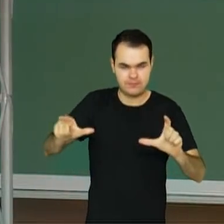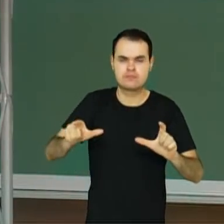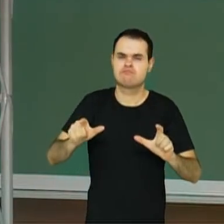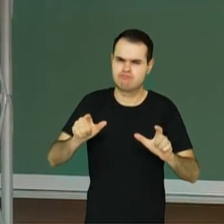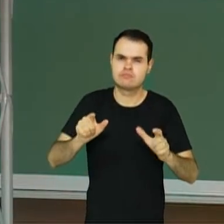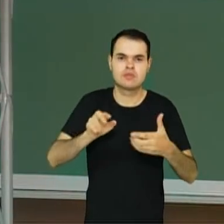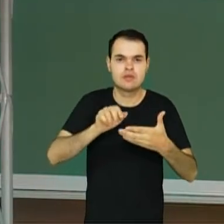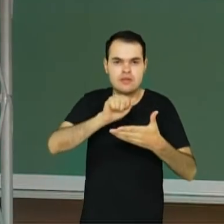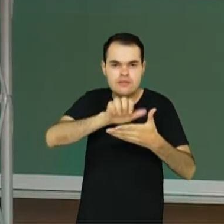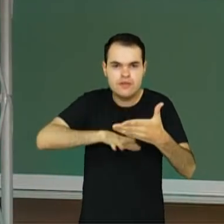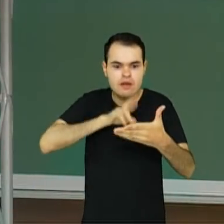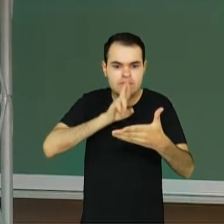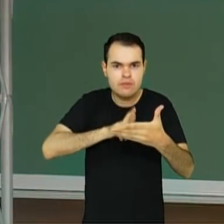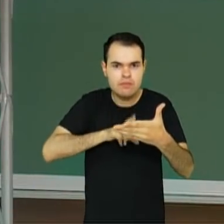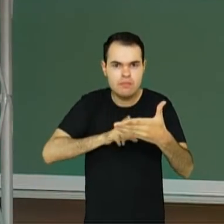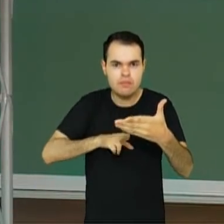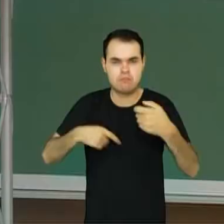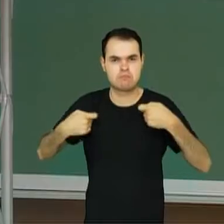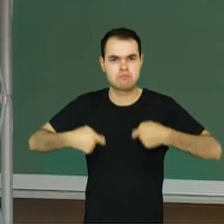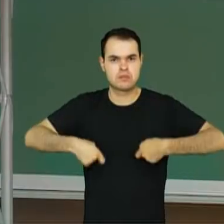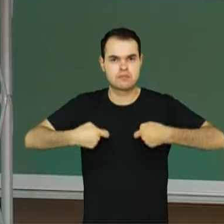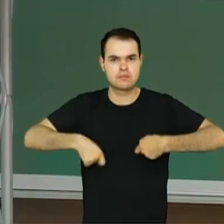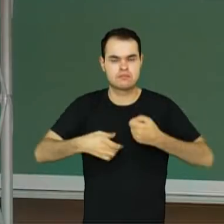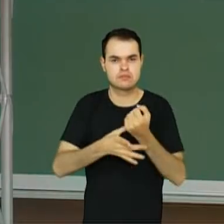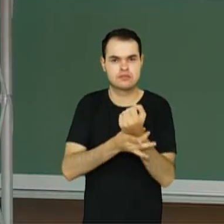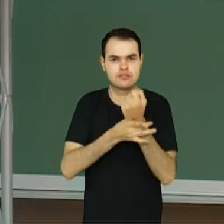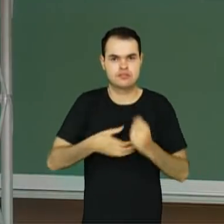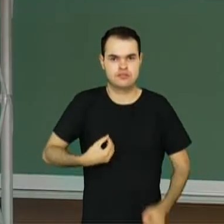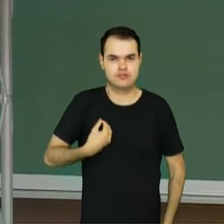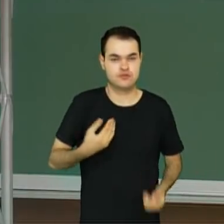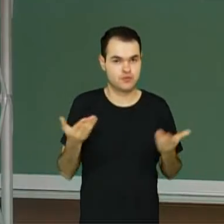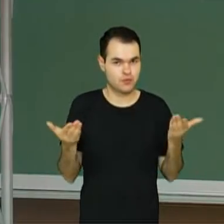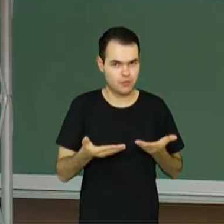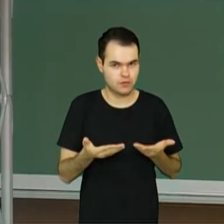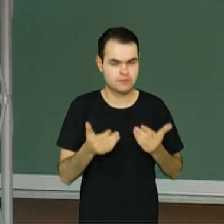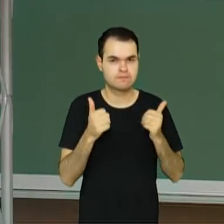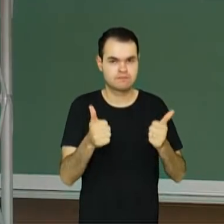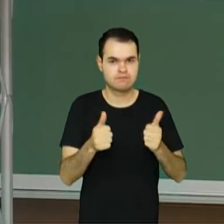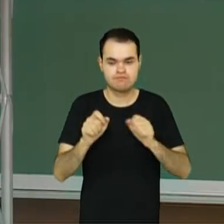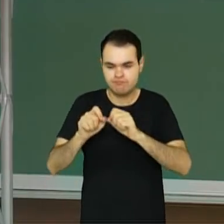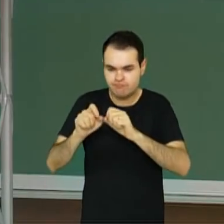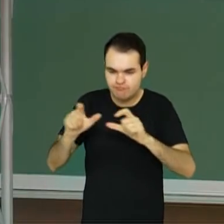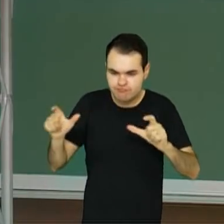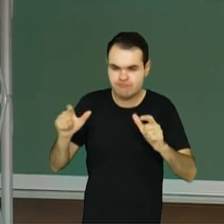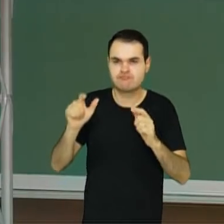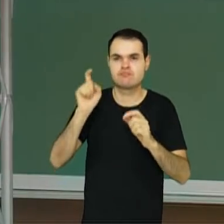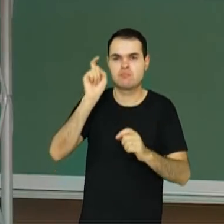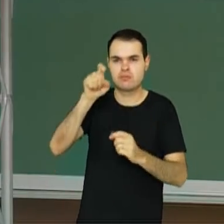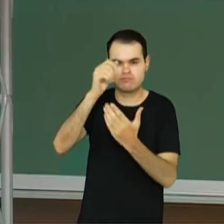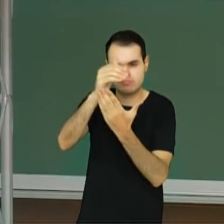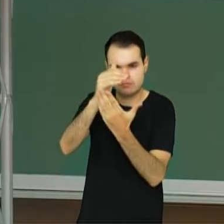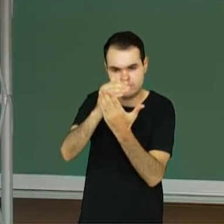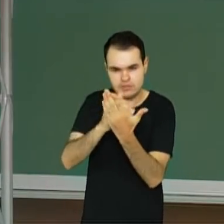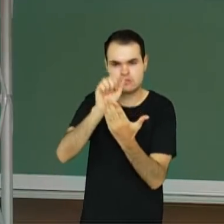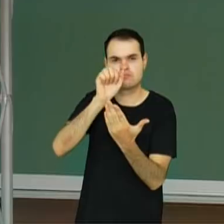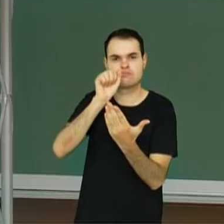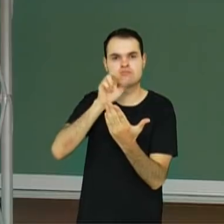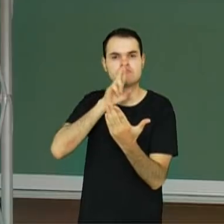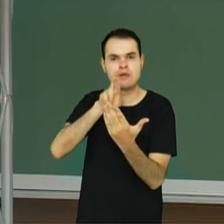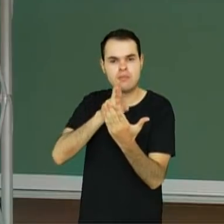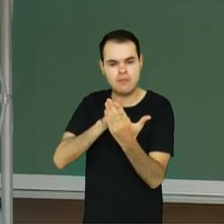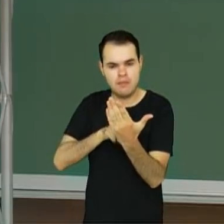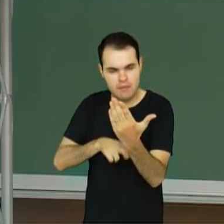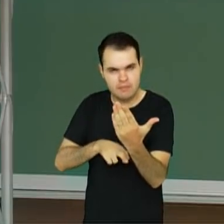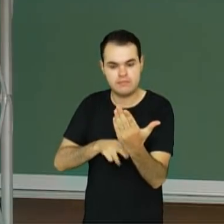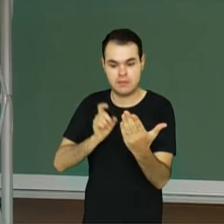faça as atividades que validam a sua presença na aula de hoje, certo? Entra lá no formuláriozinho, faz as duas atividades